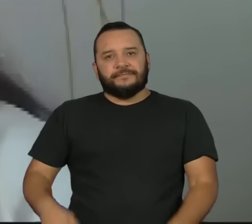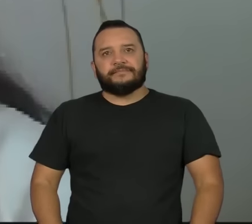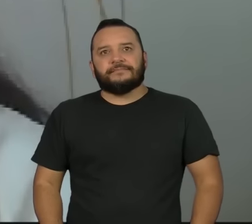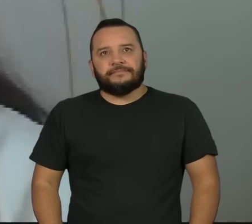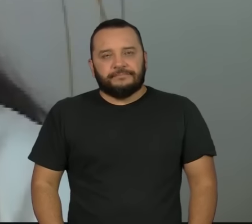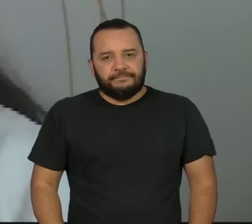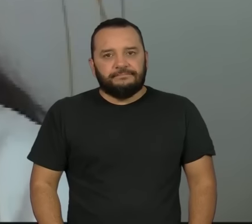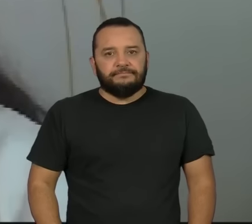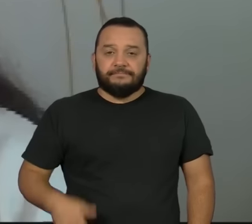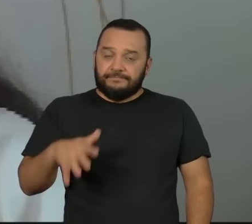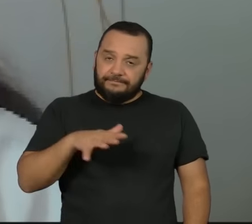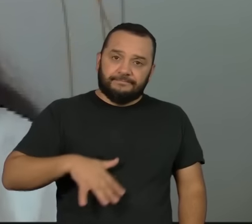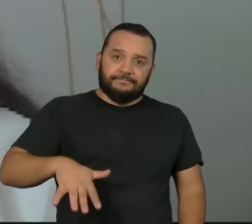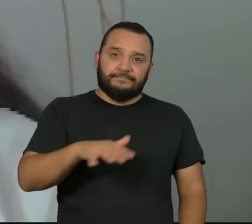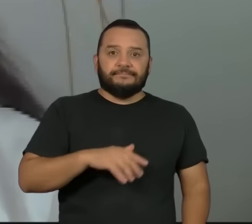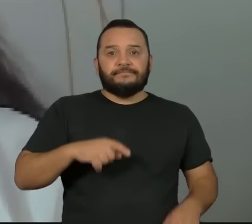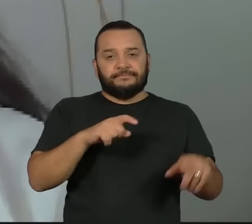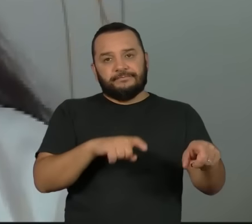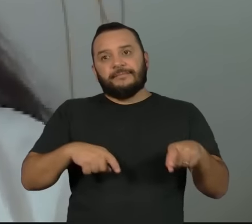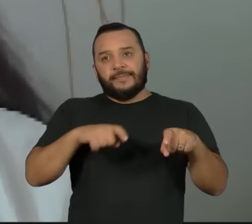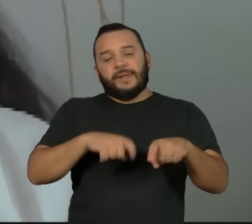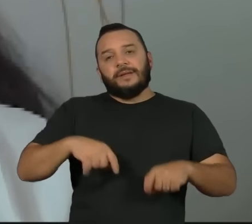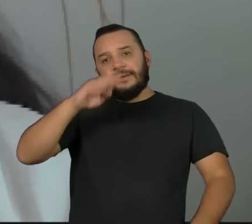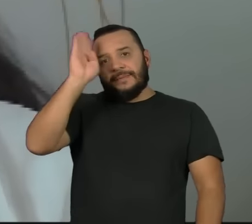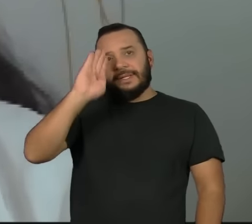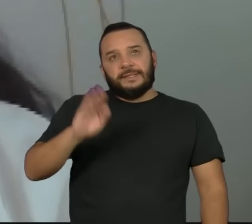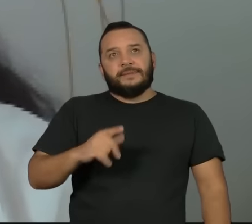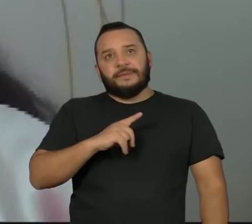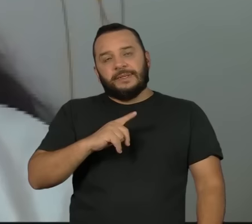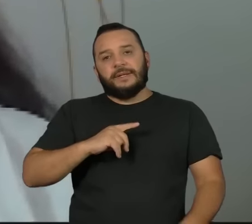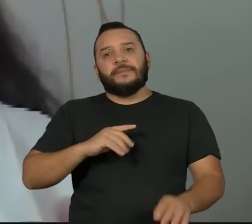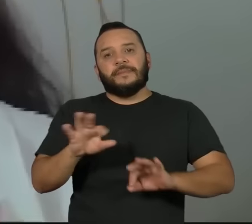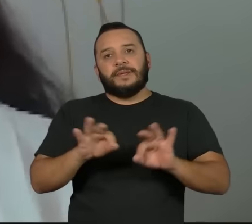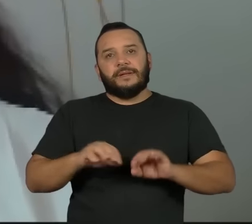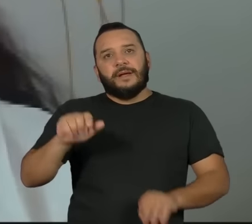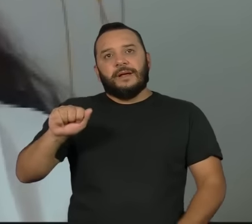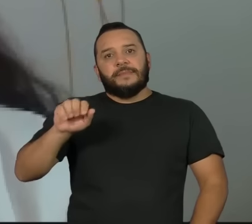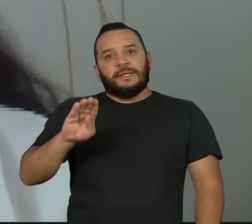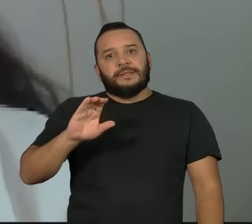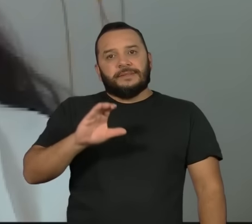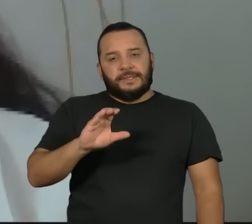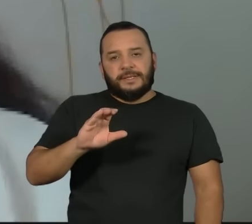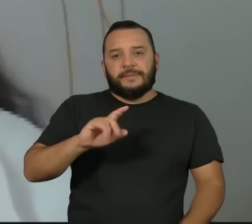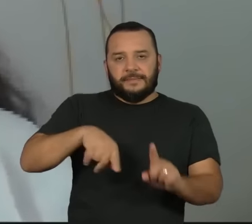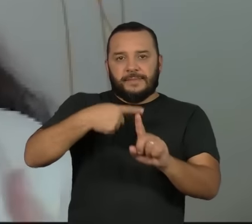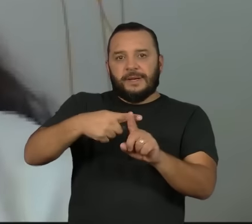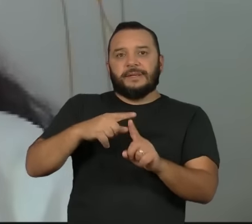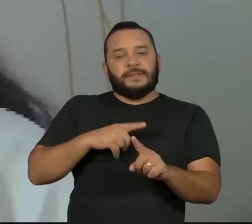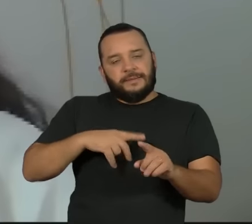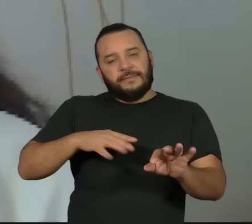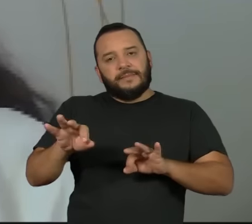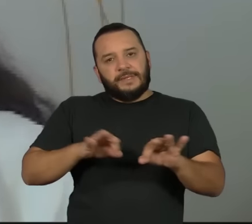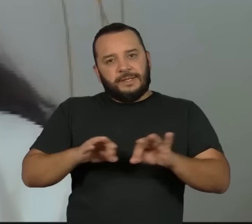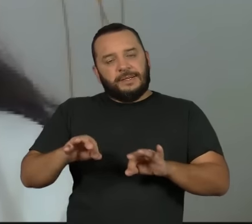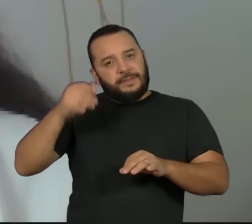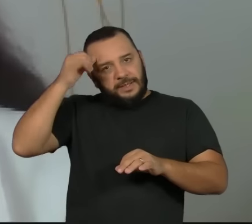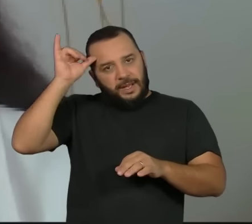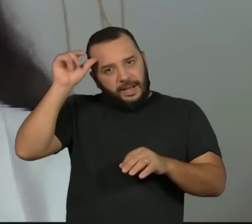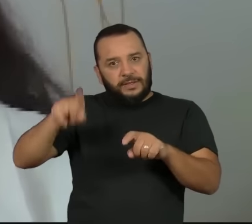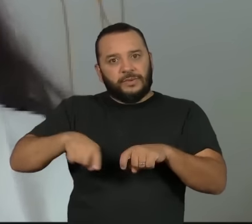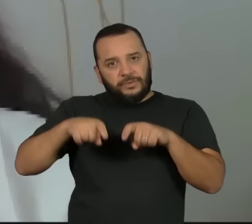Dentro do setor agropecuário, o Brasil já tem o Plano ABC+, que é o Plano de Agricultura de Baixo Carbono, que foi renovado para mais 10